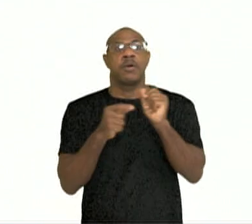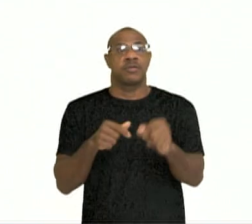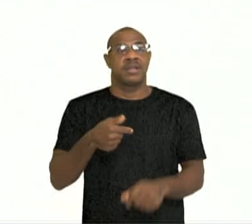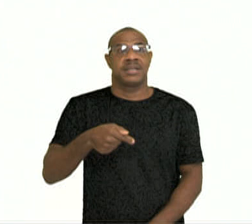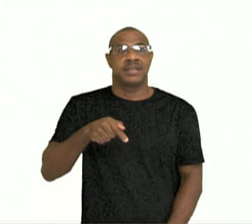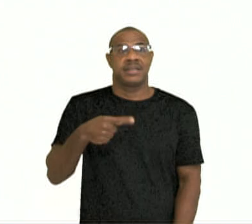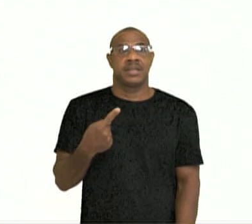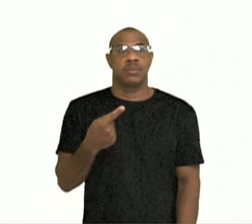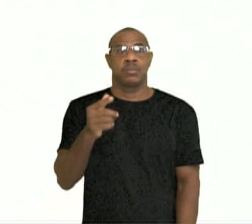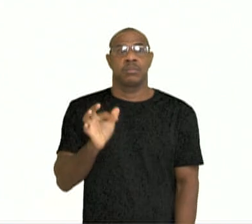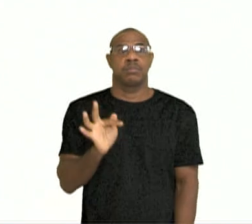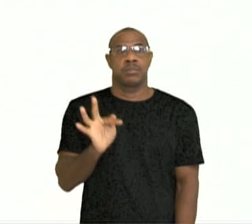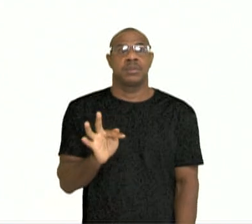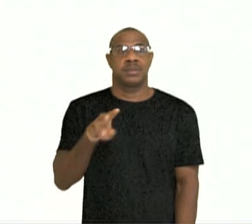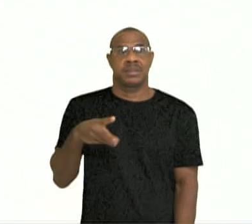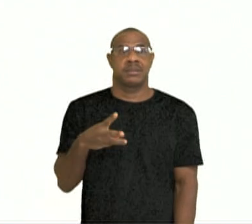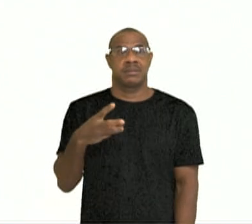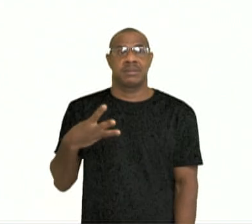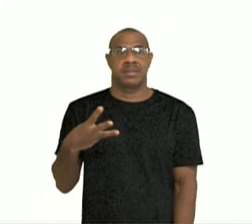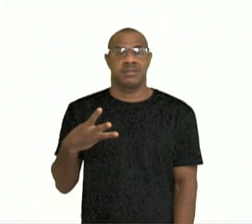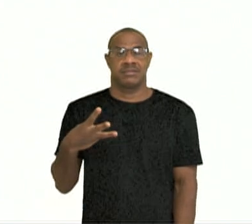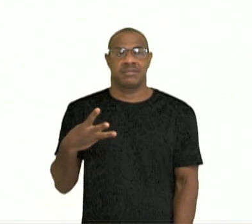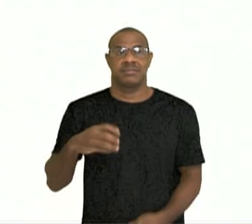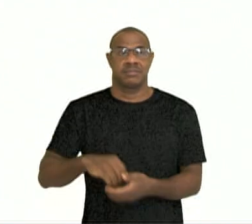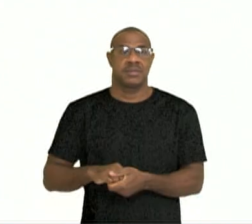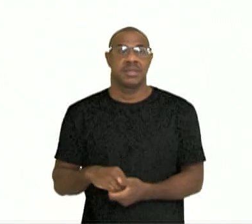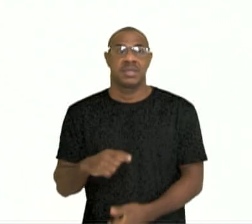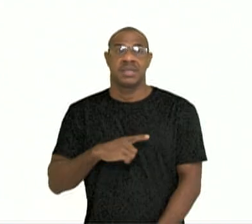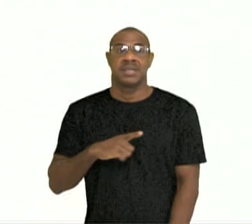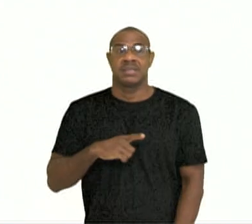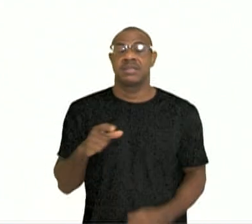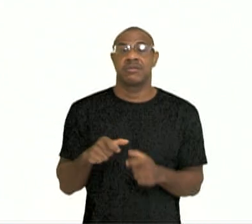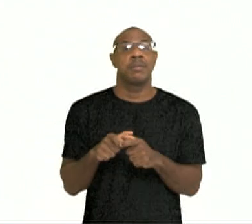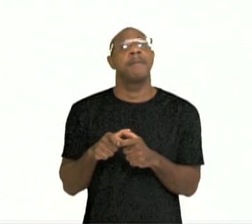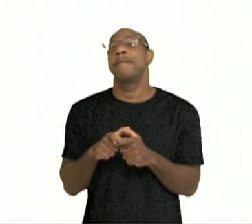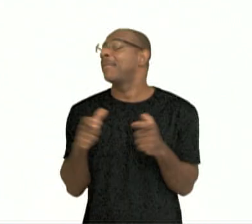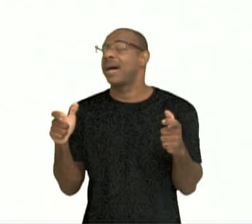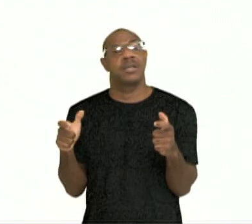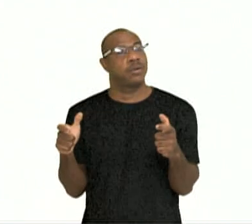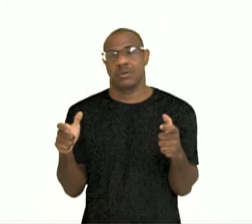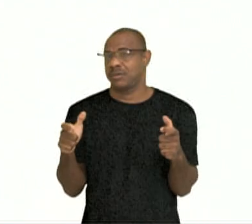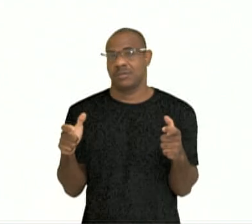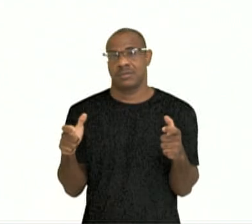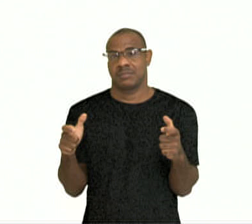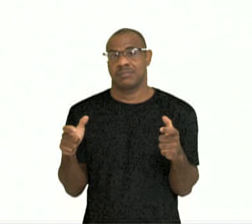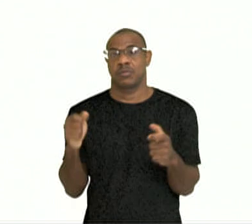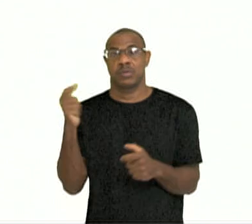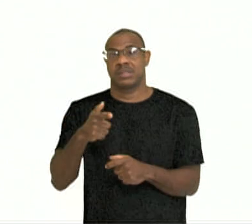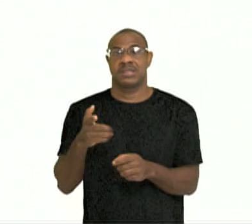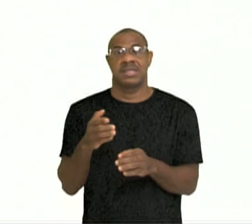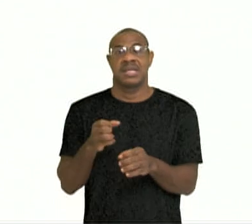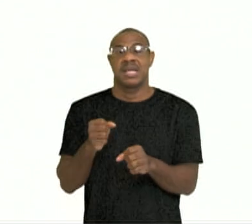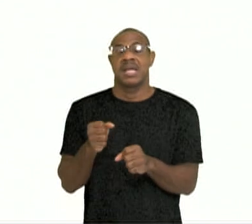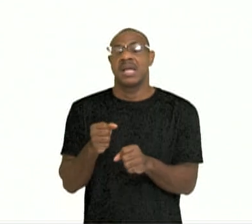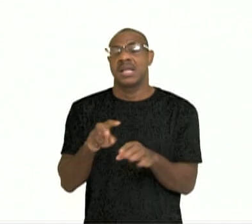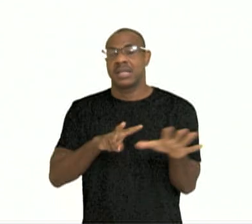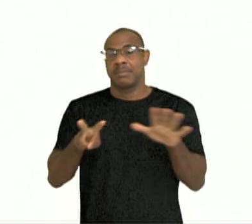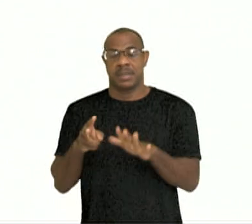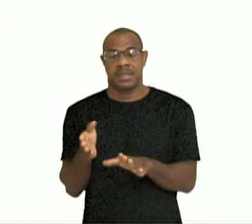desse domingo, 7, foi maior que os 68% registrados da semana passada.